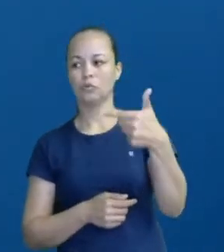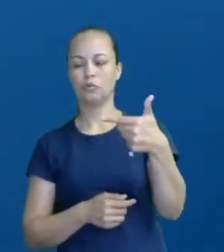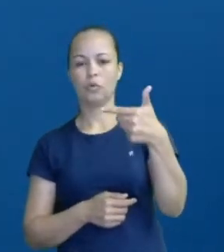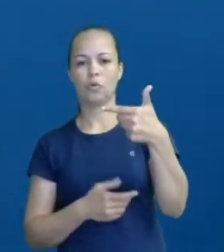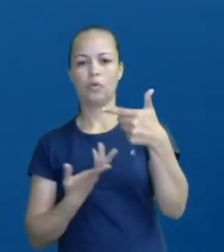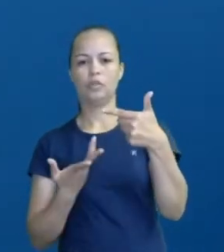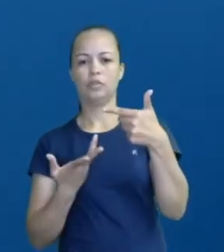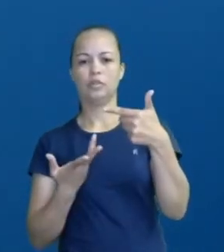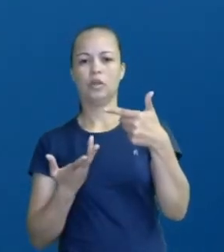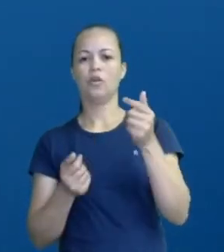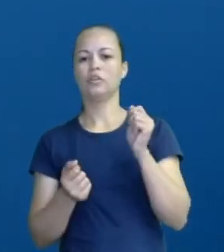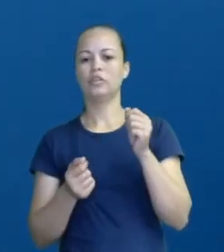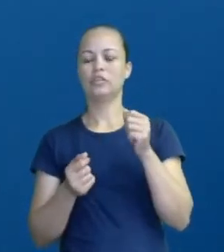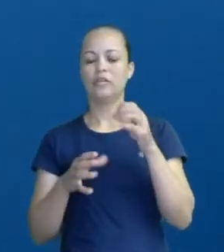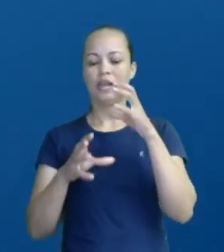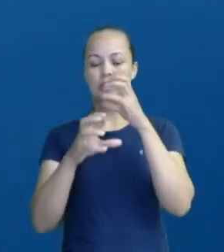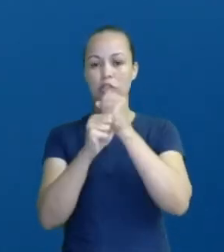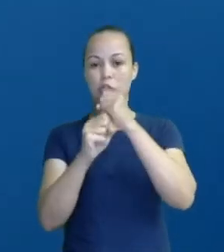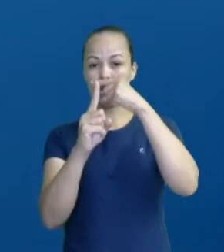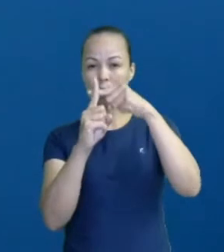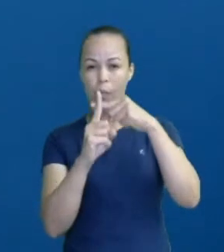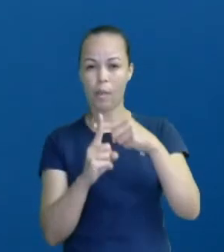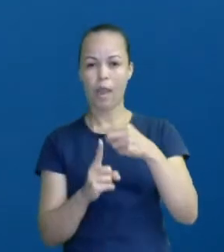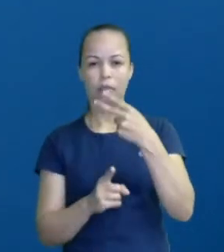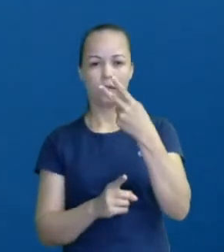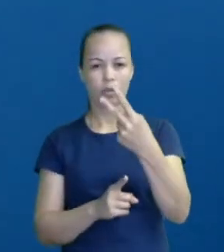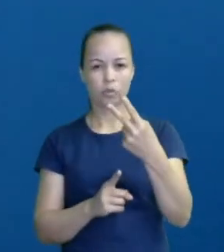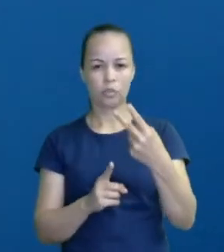vai somar de 2 em 2, tá?